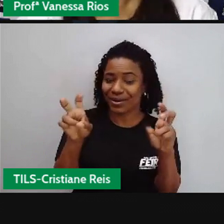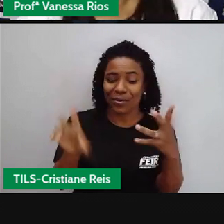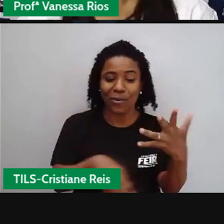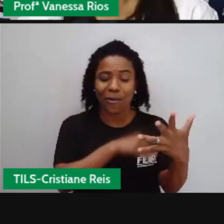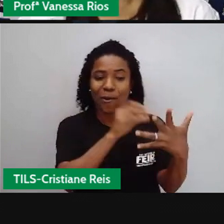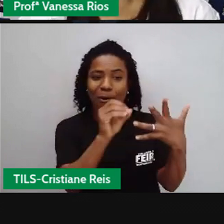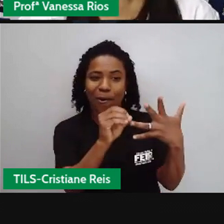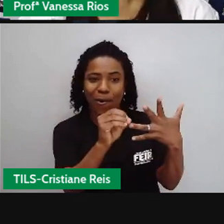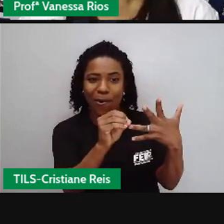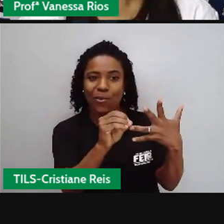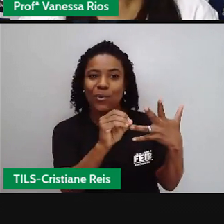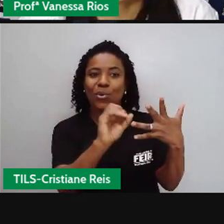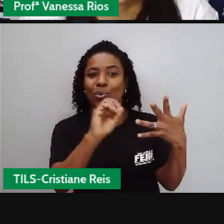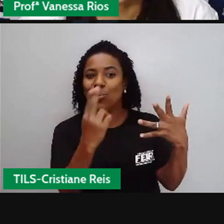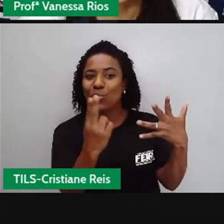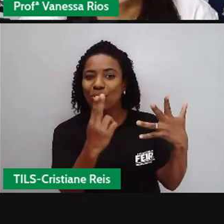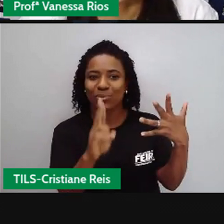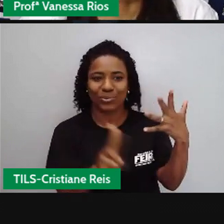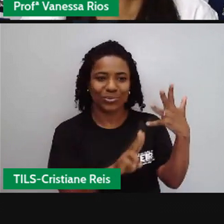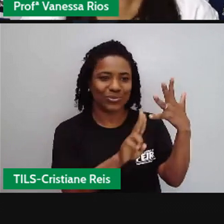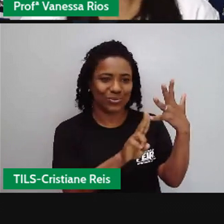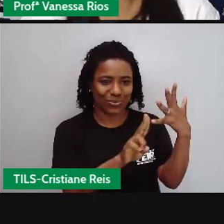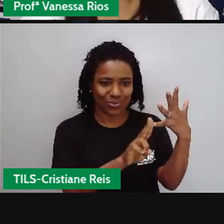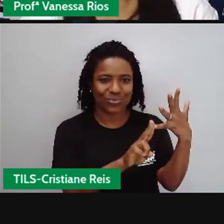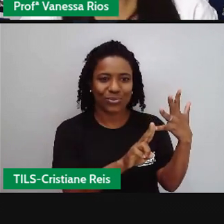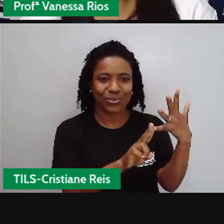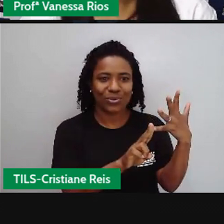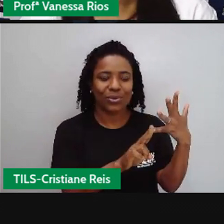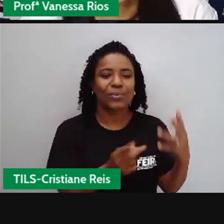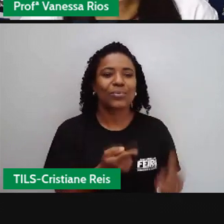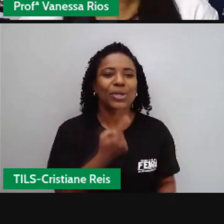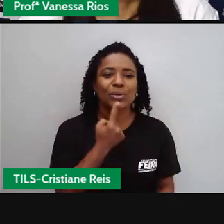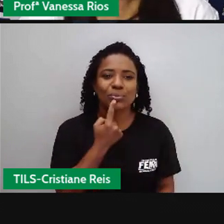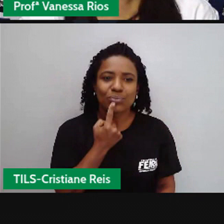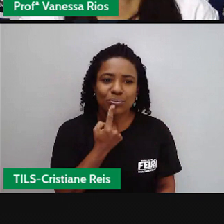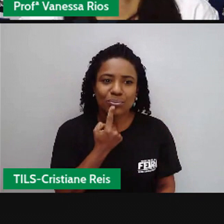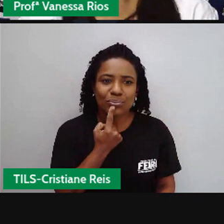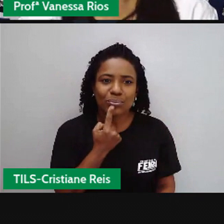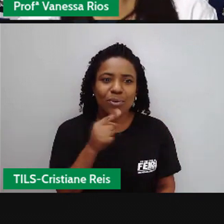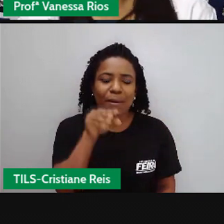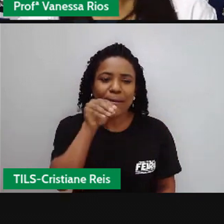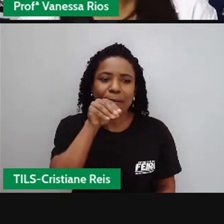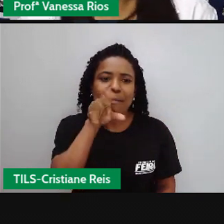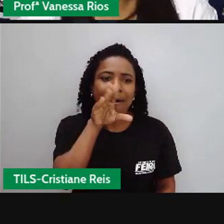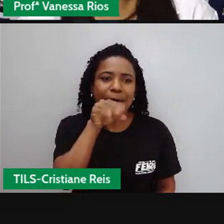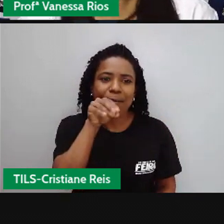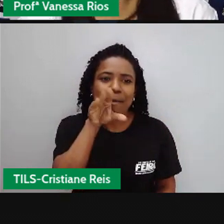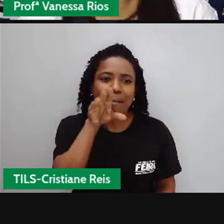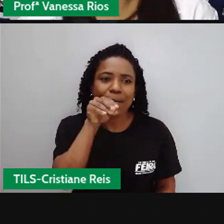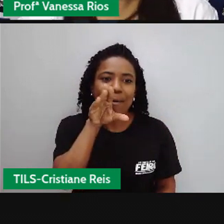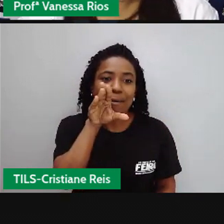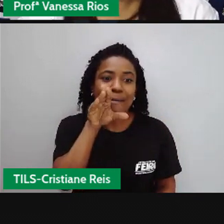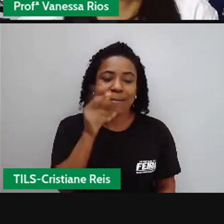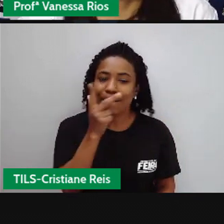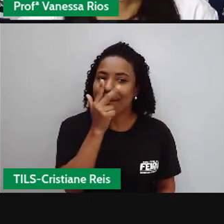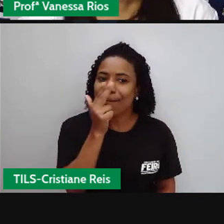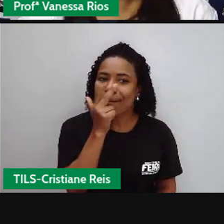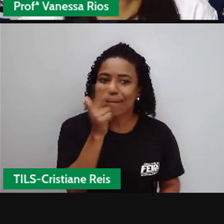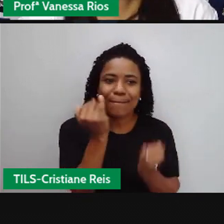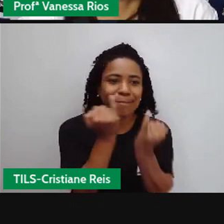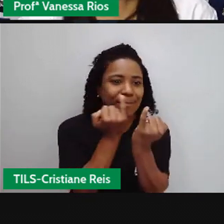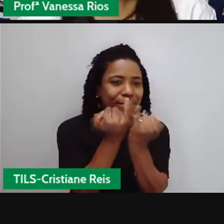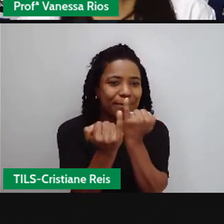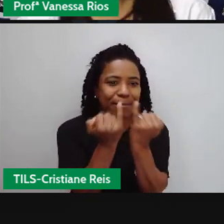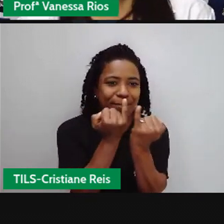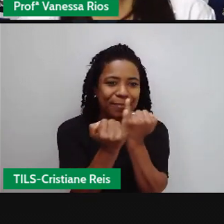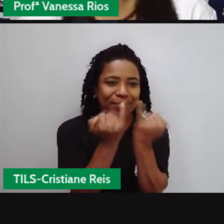U, quando esses sons aí são parecidos, mas a gente precisa separar a utilização dessas letras